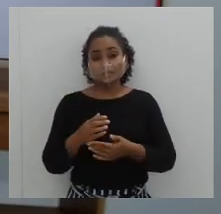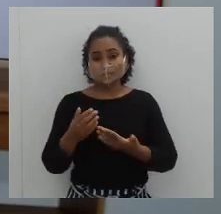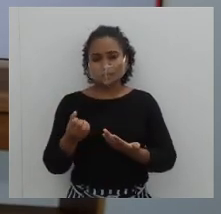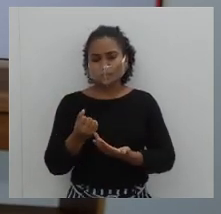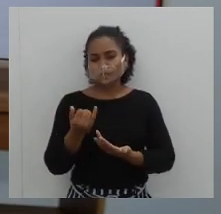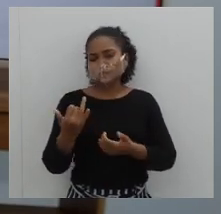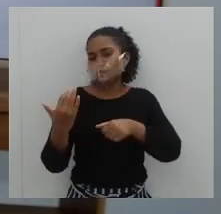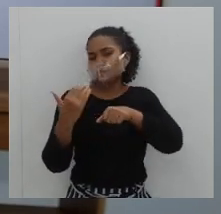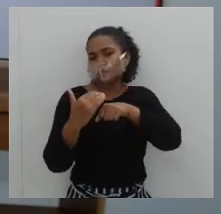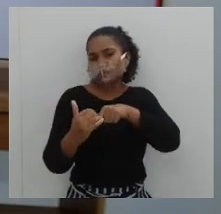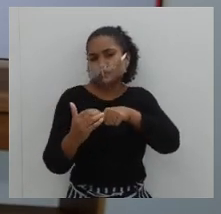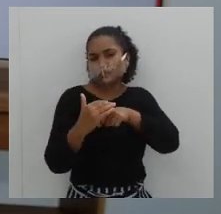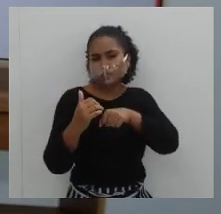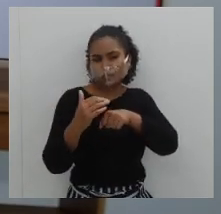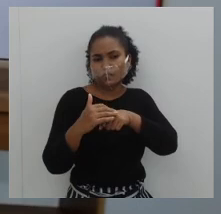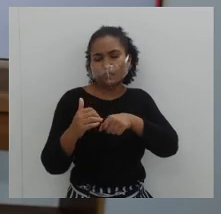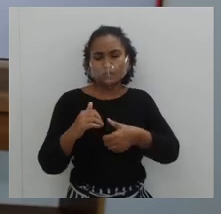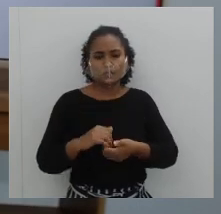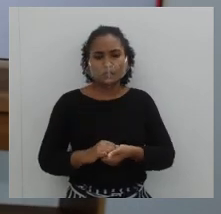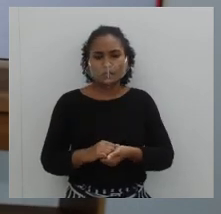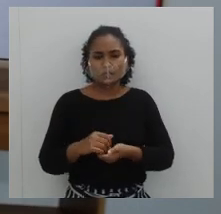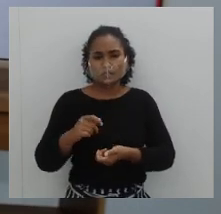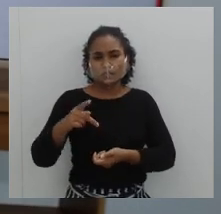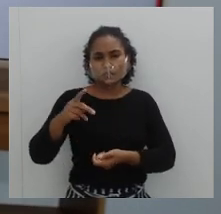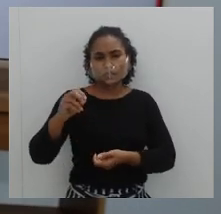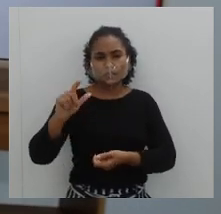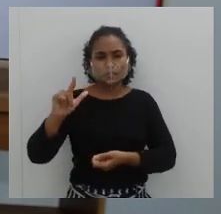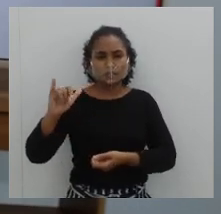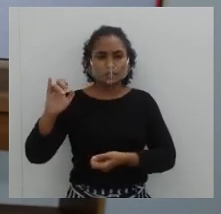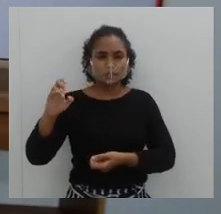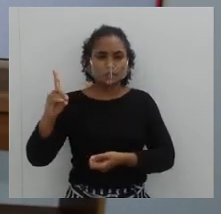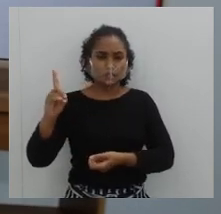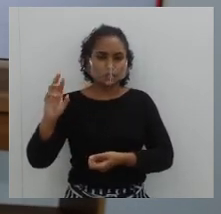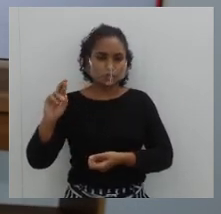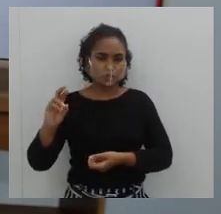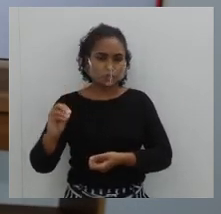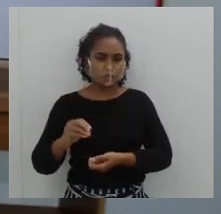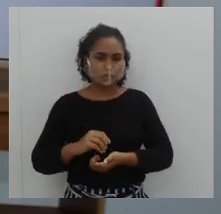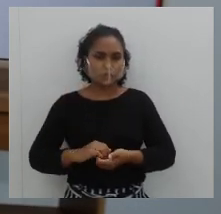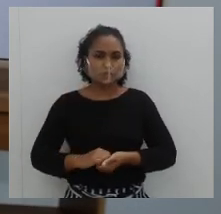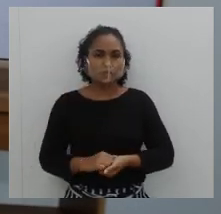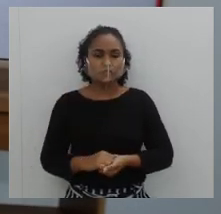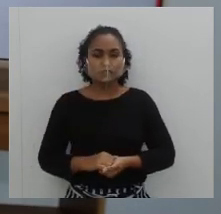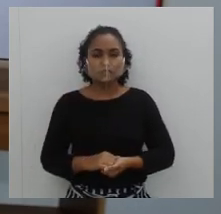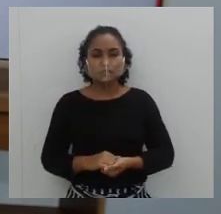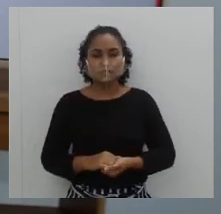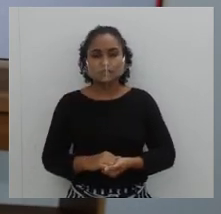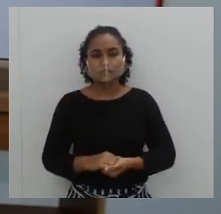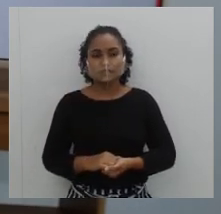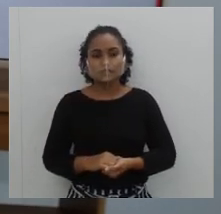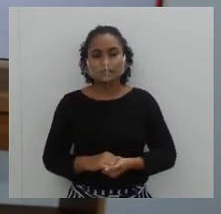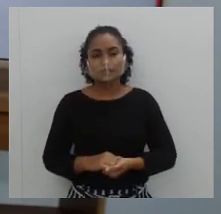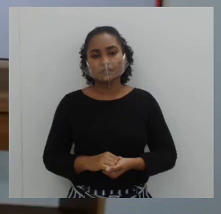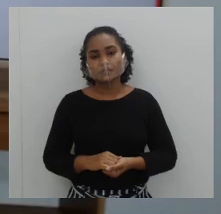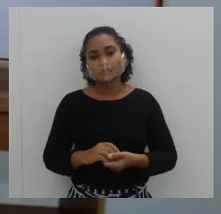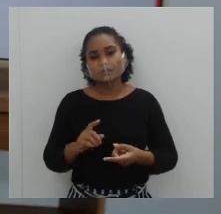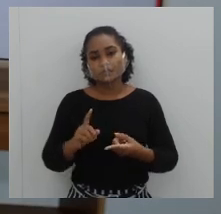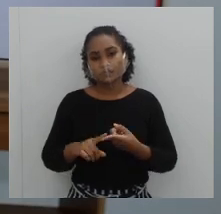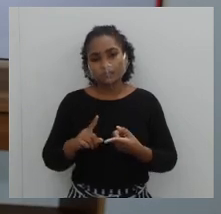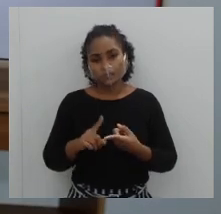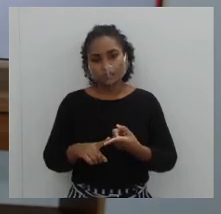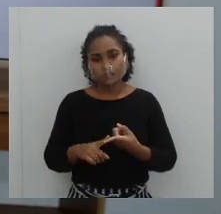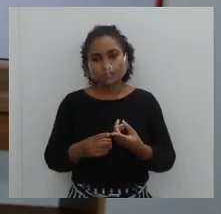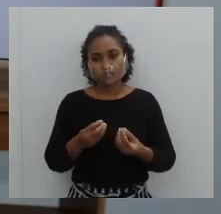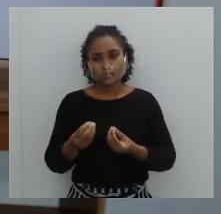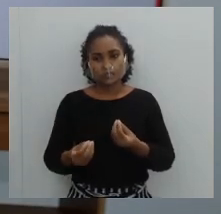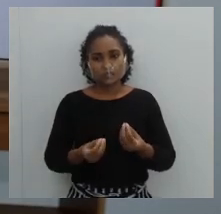como é chamado esse poliedro? Então, a gente vai contar as faces totais desse poliedro e vai dizer